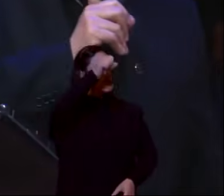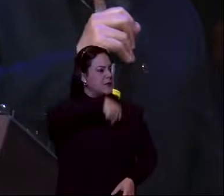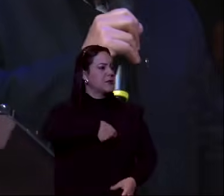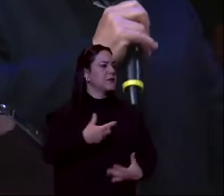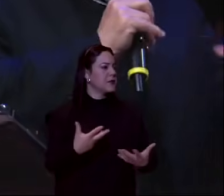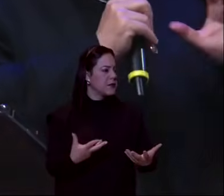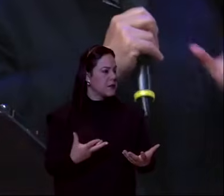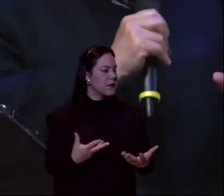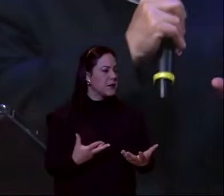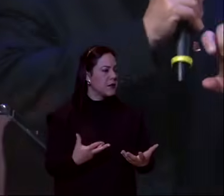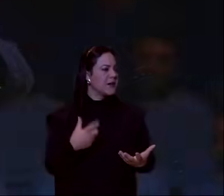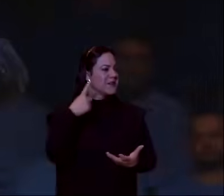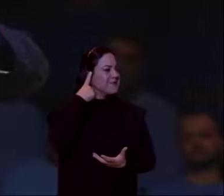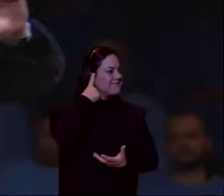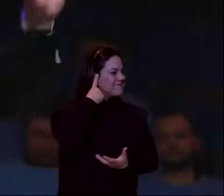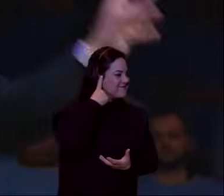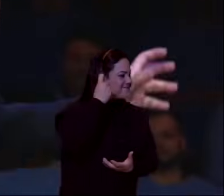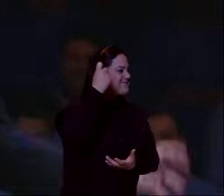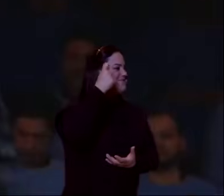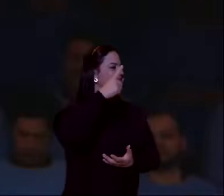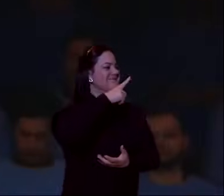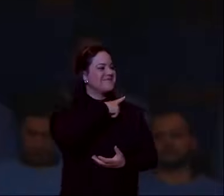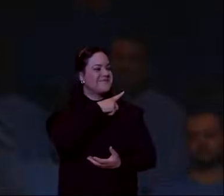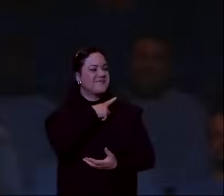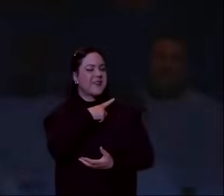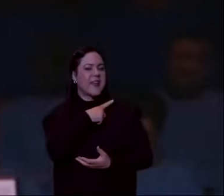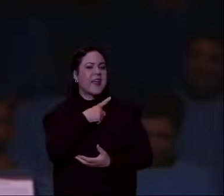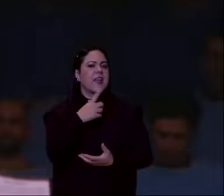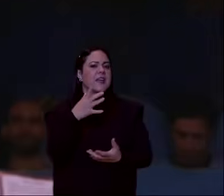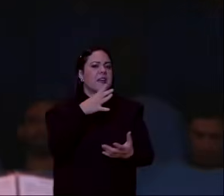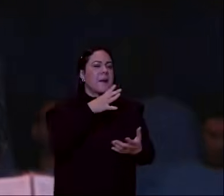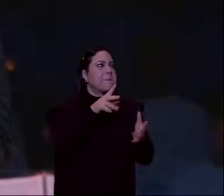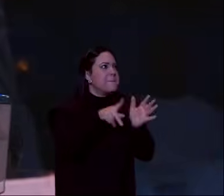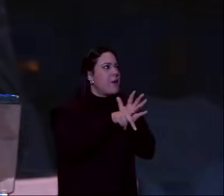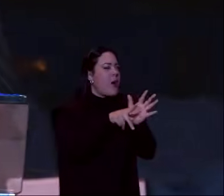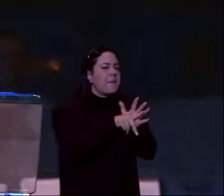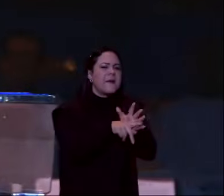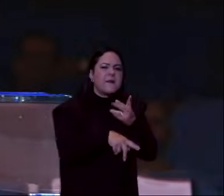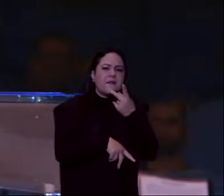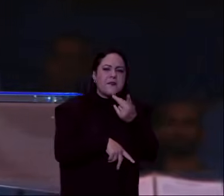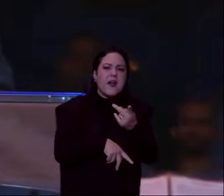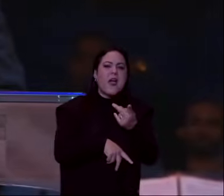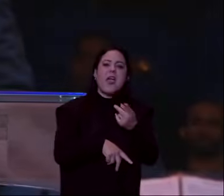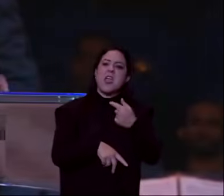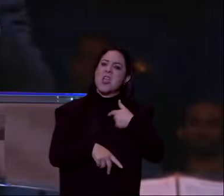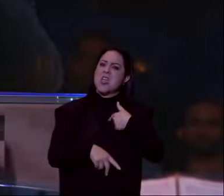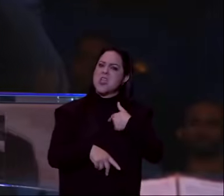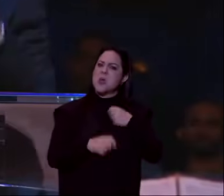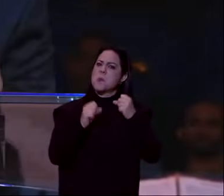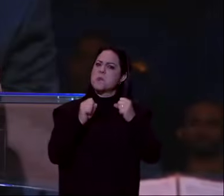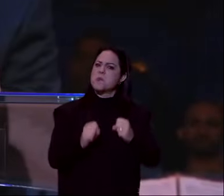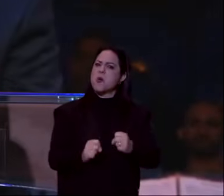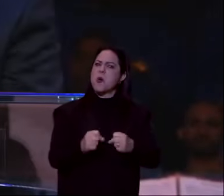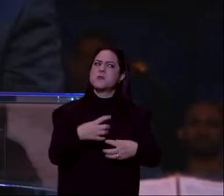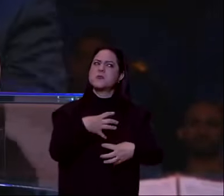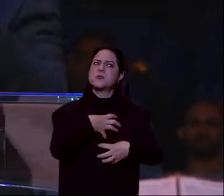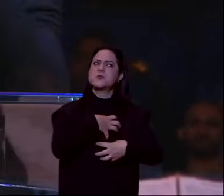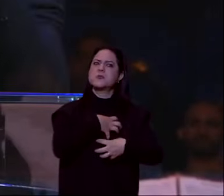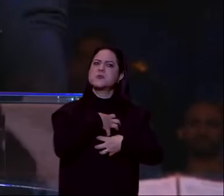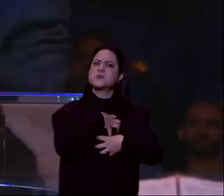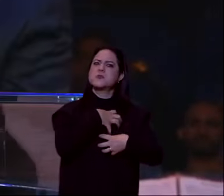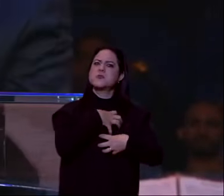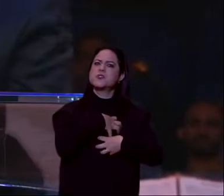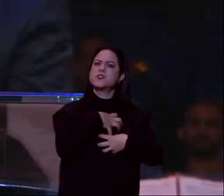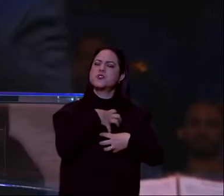mais, esse som, esse ruído que estava lá, era para dizer que eu posso ouvir